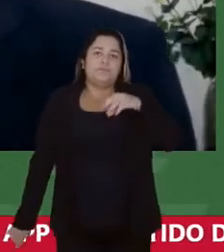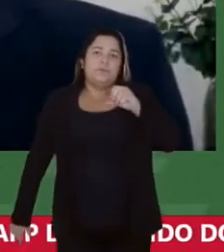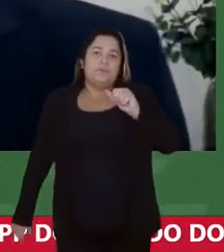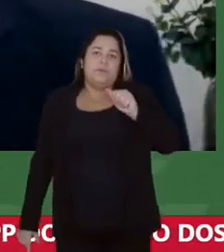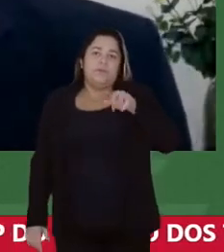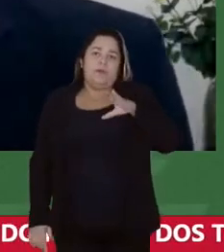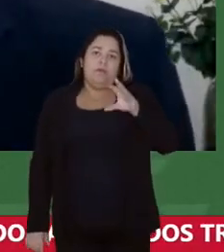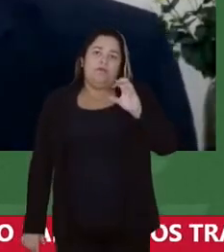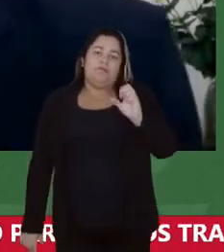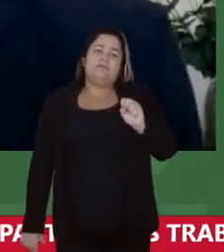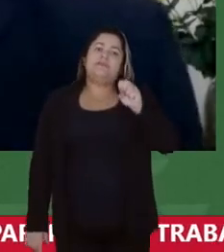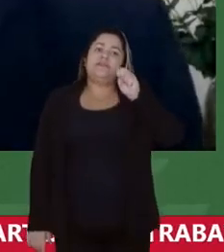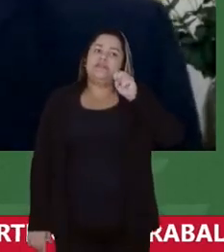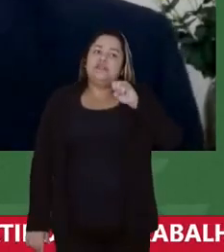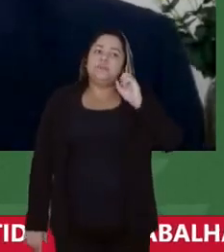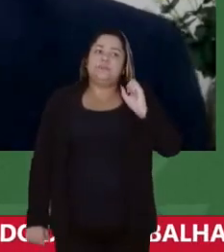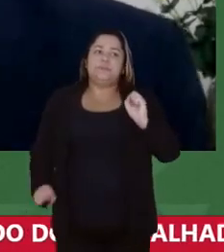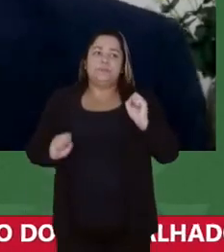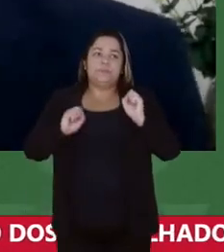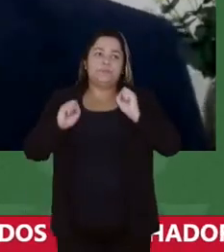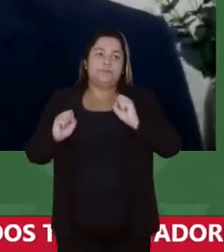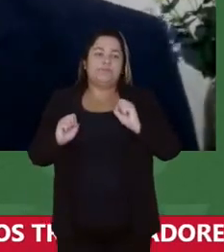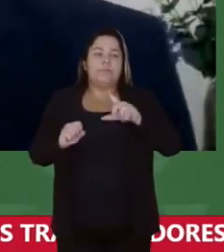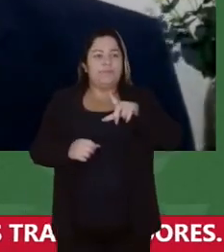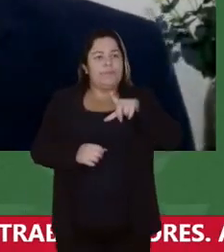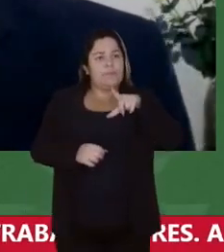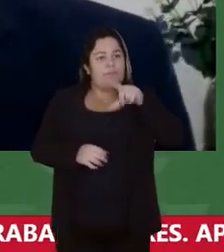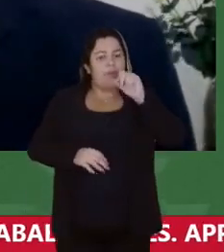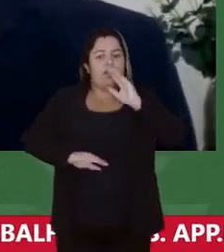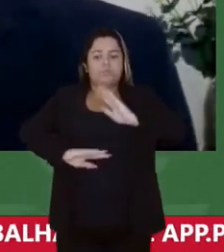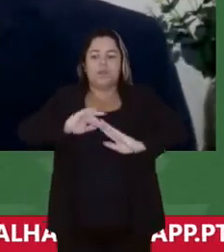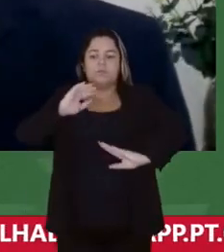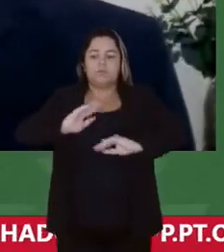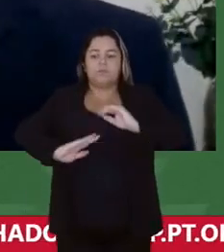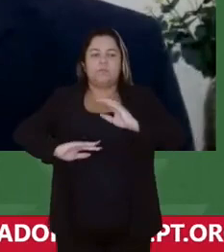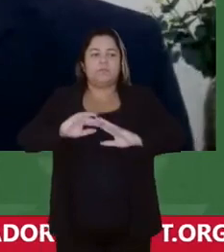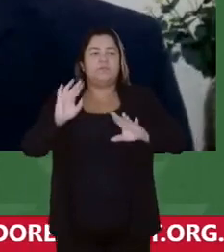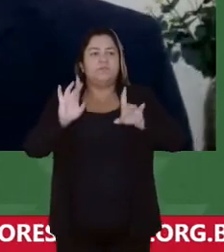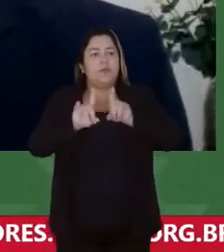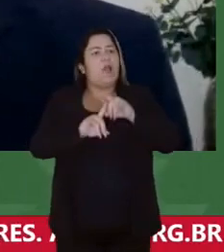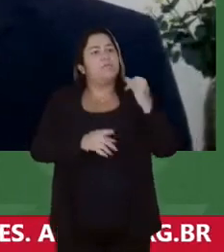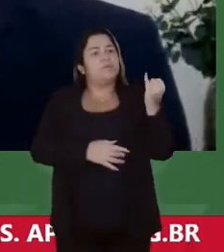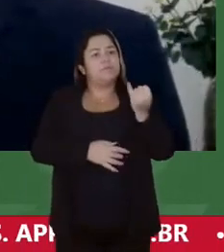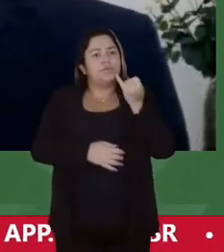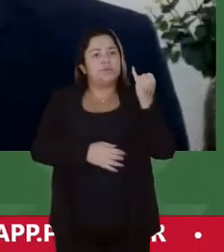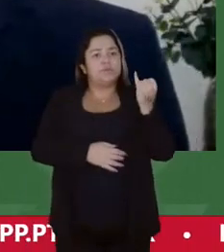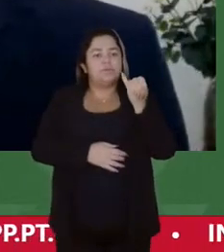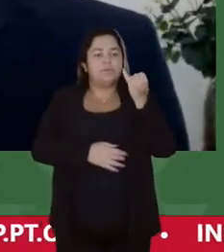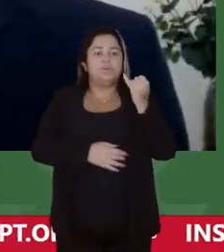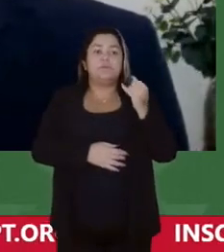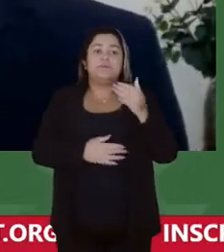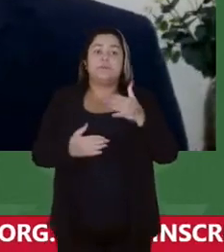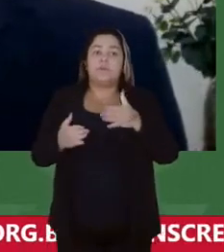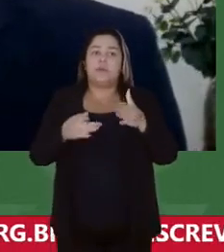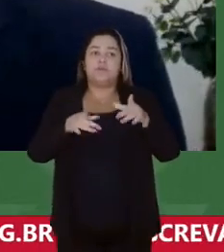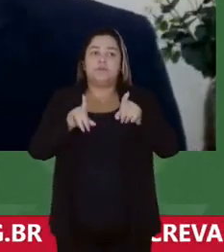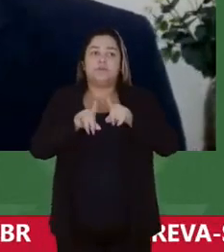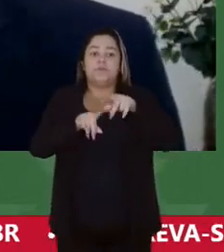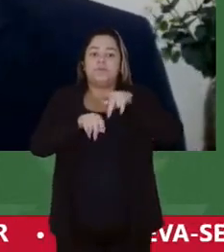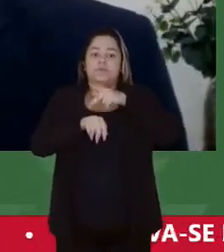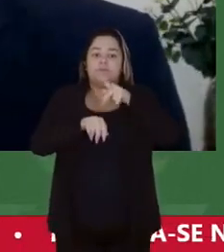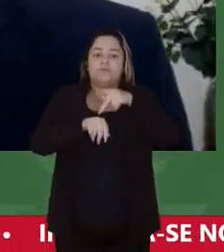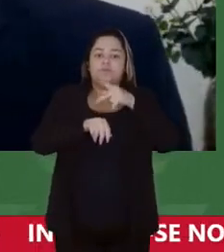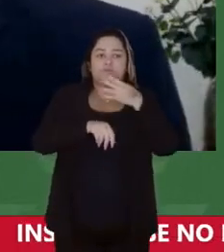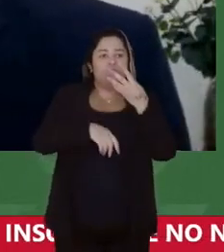se você pudesse escolher 1 ou 2, quais ações que você mais achou importante nessa caminhada do partido nos